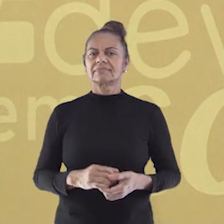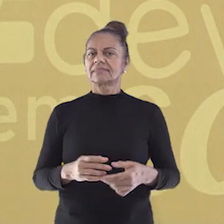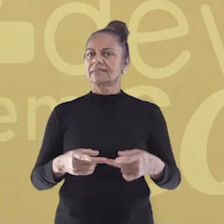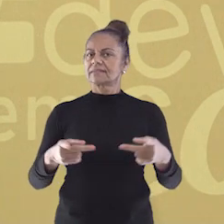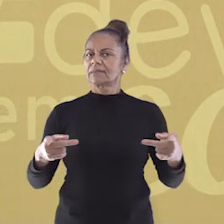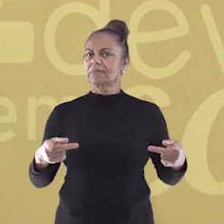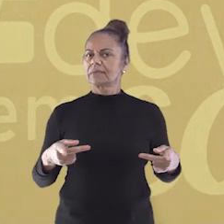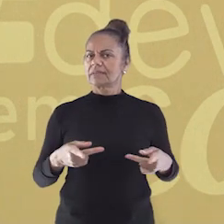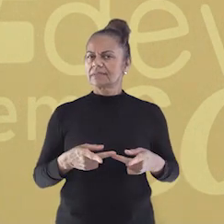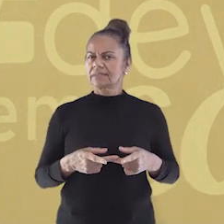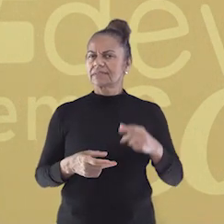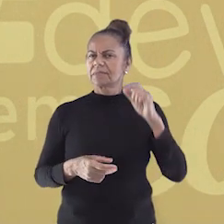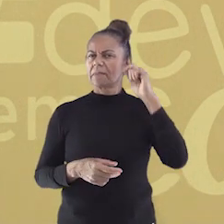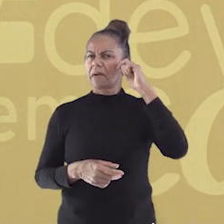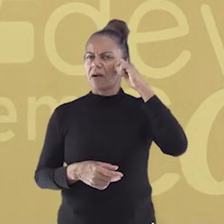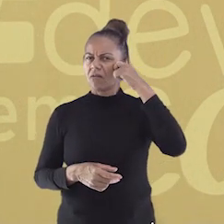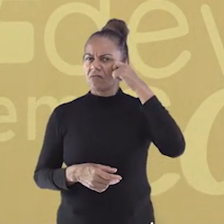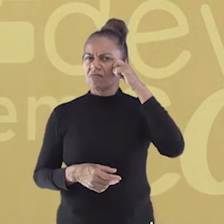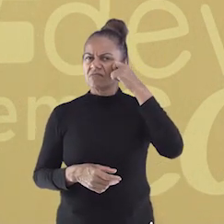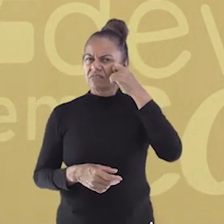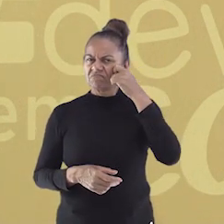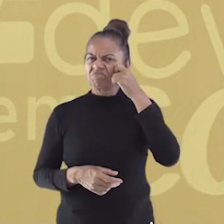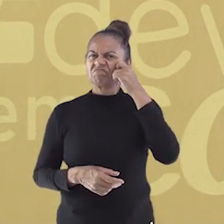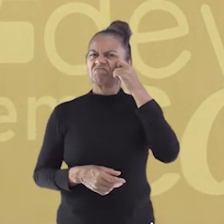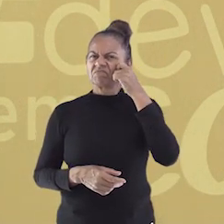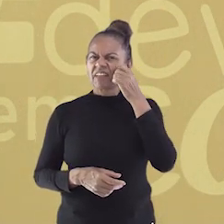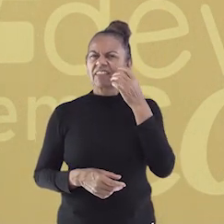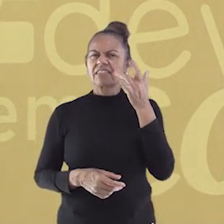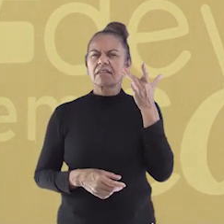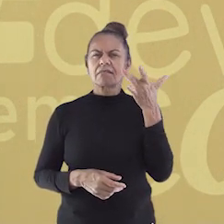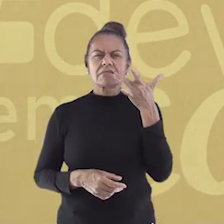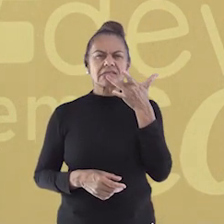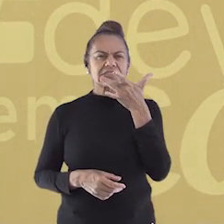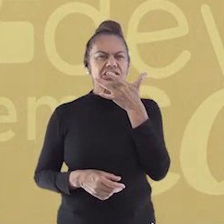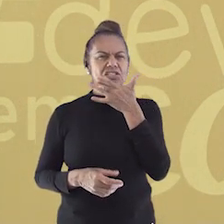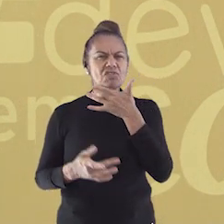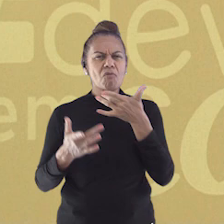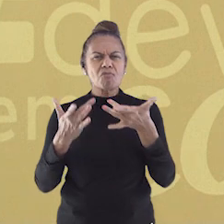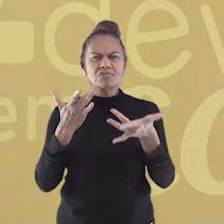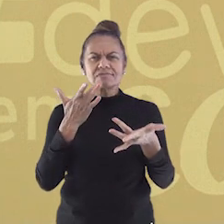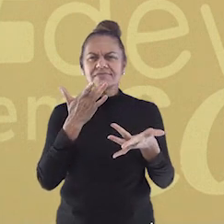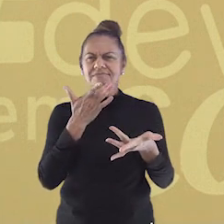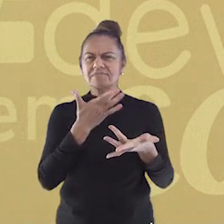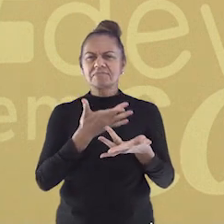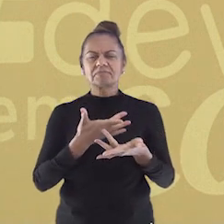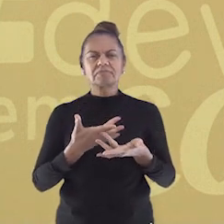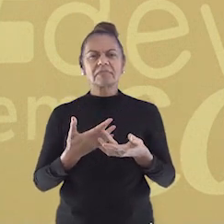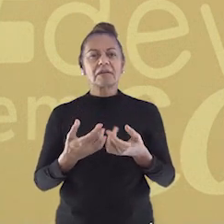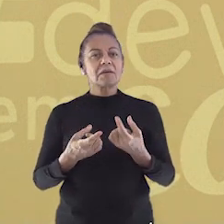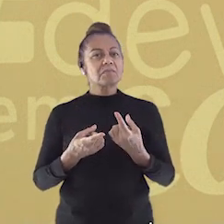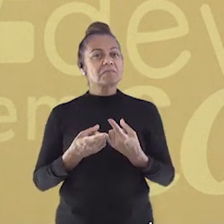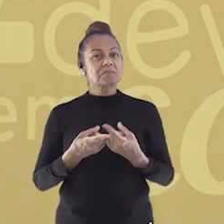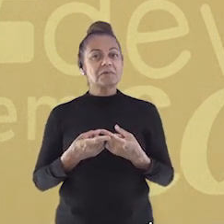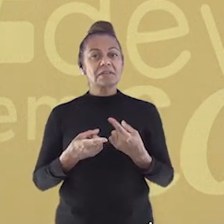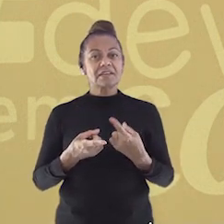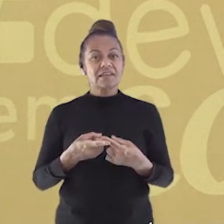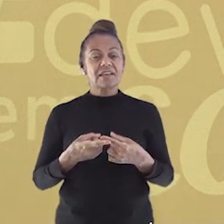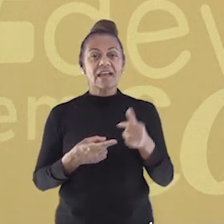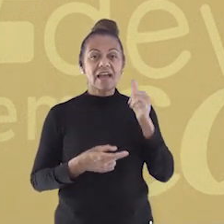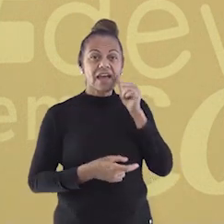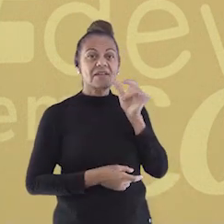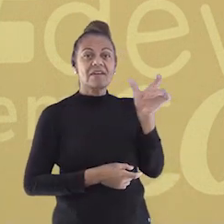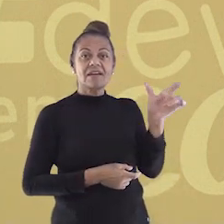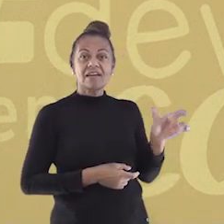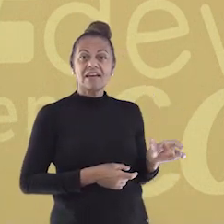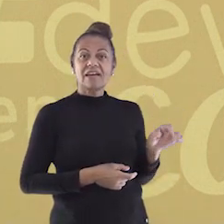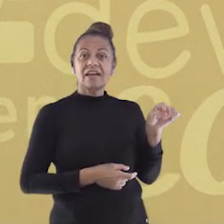Essa pizza de pão de forma realmente é muito deliciosa. Tudo isso porque a Simone colocou os